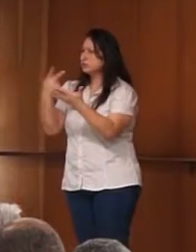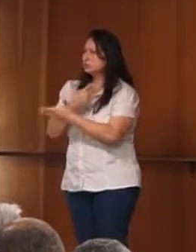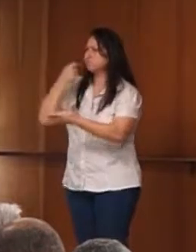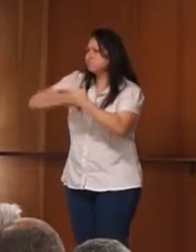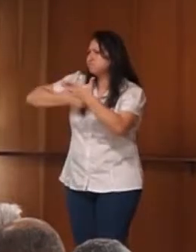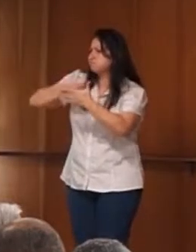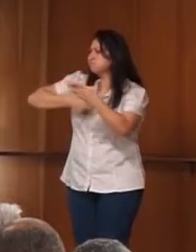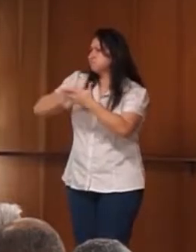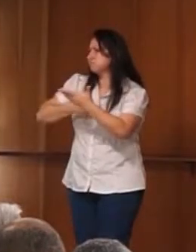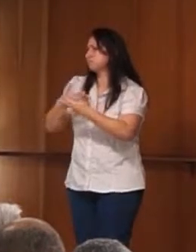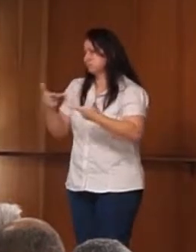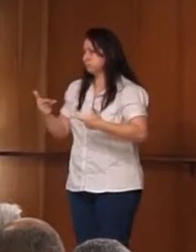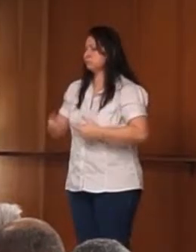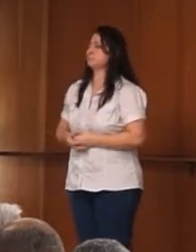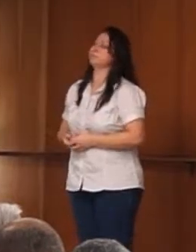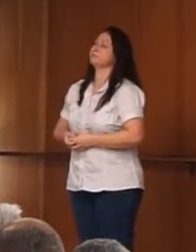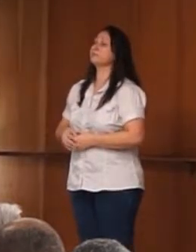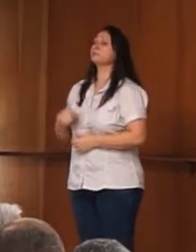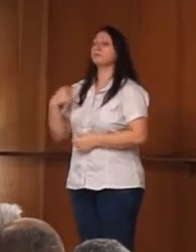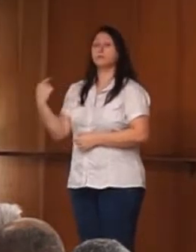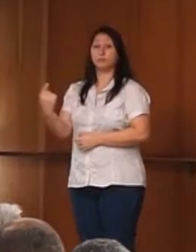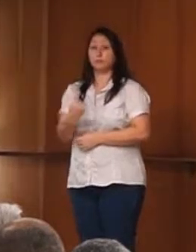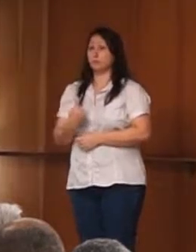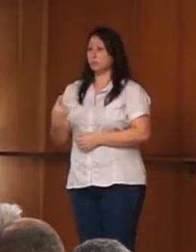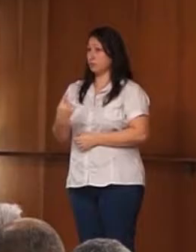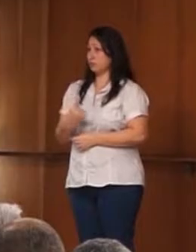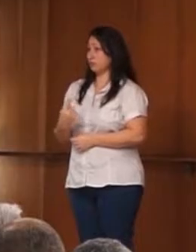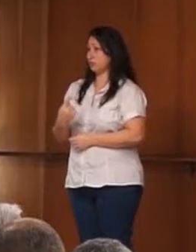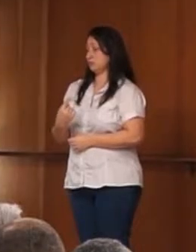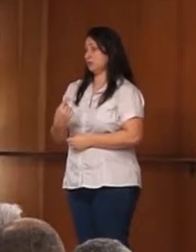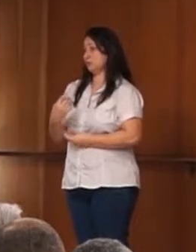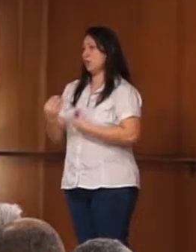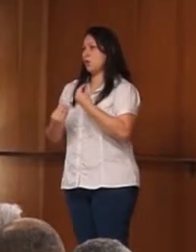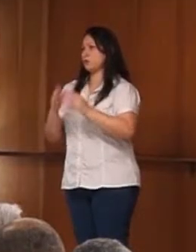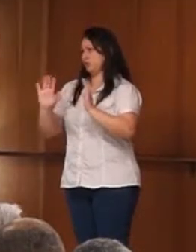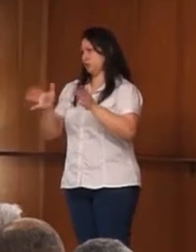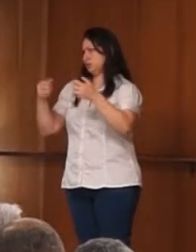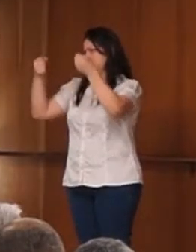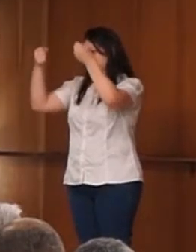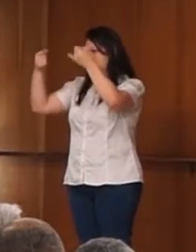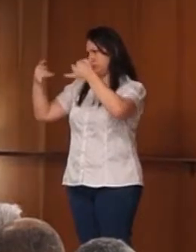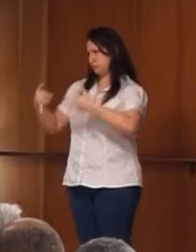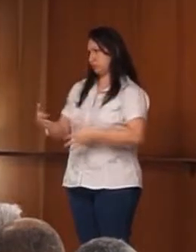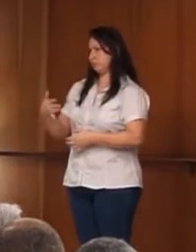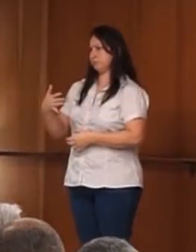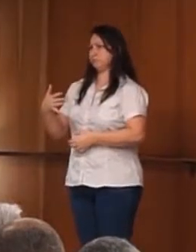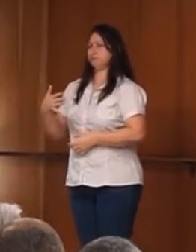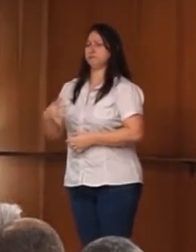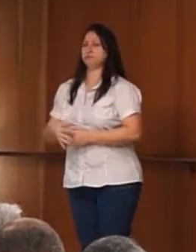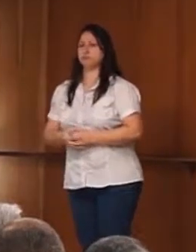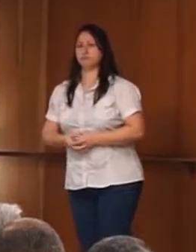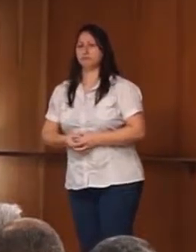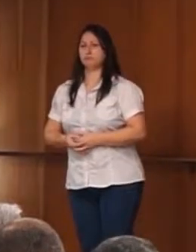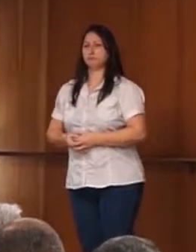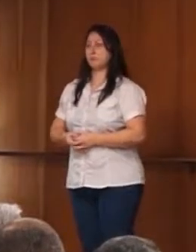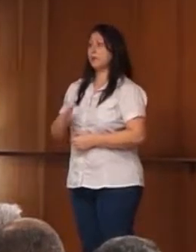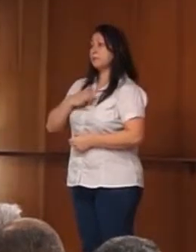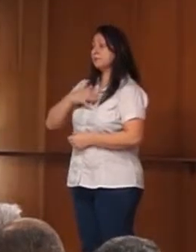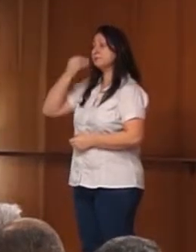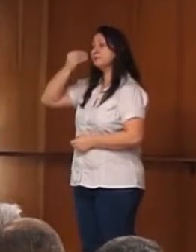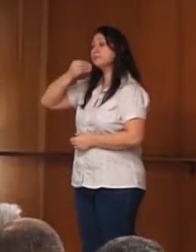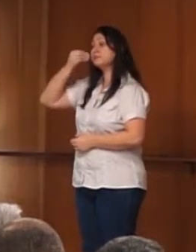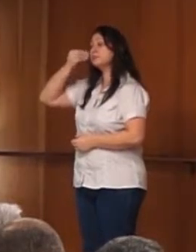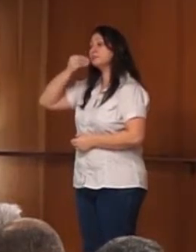aqui, e como eu disse, por essa minha componente, minha